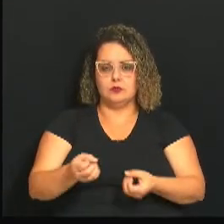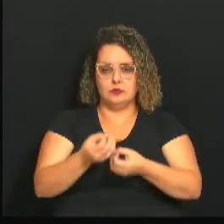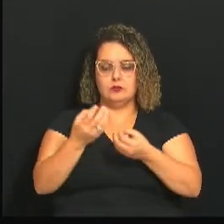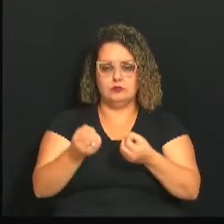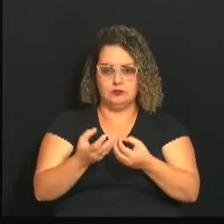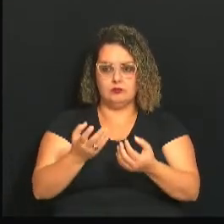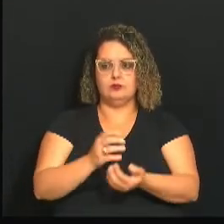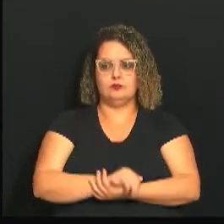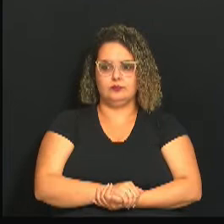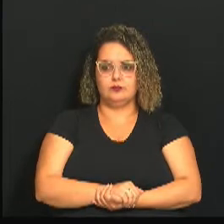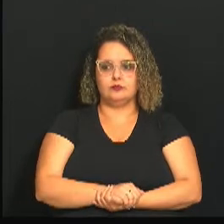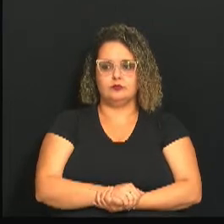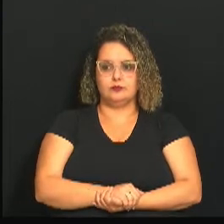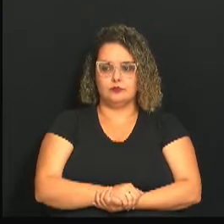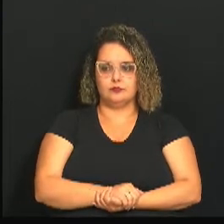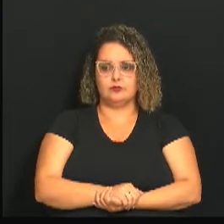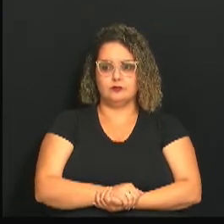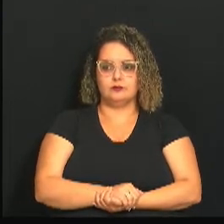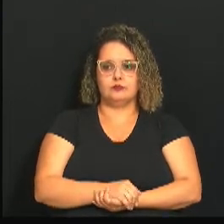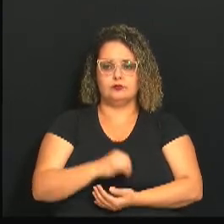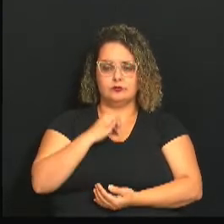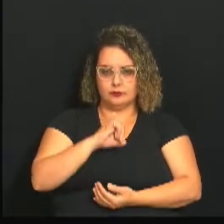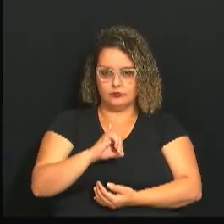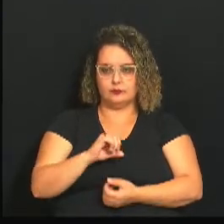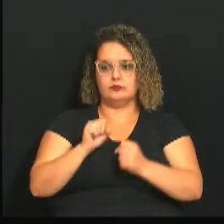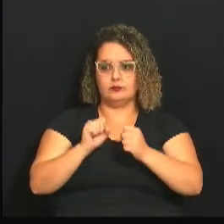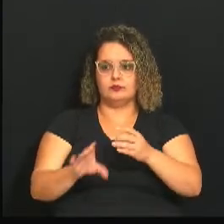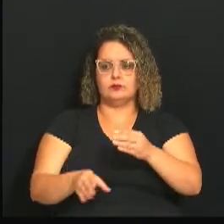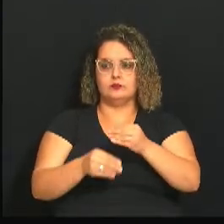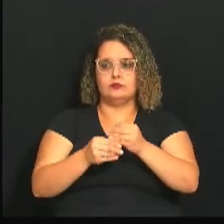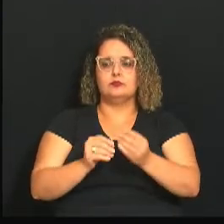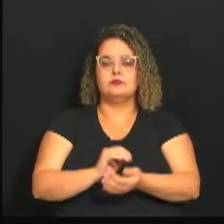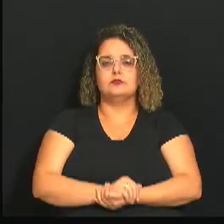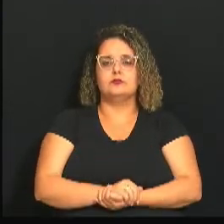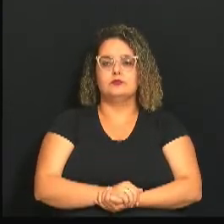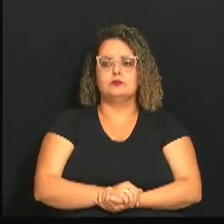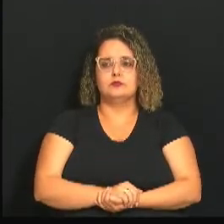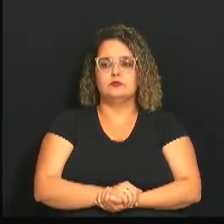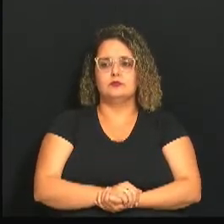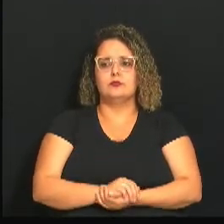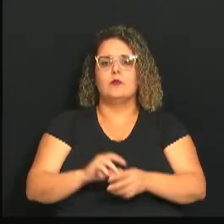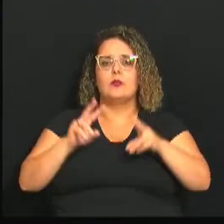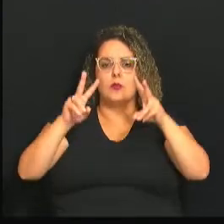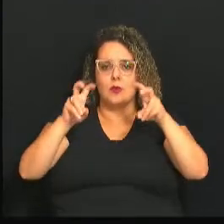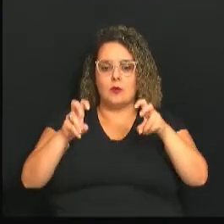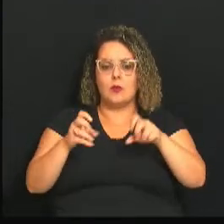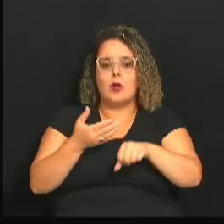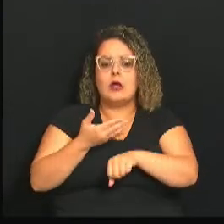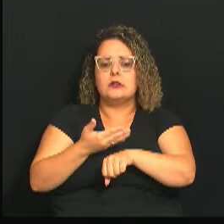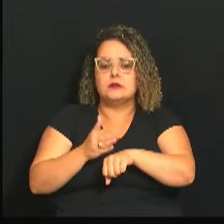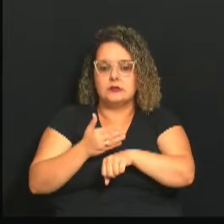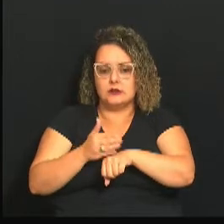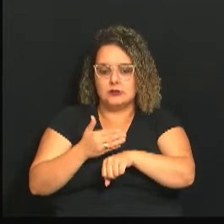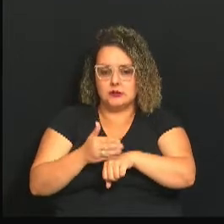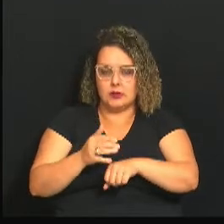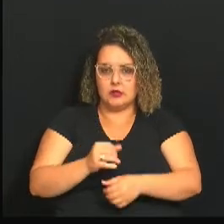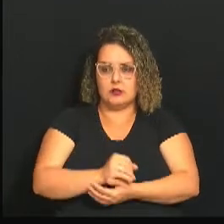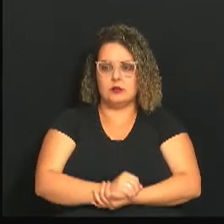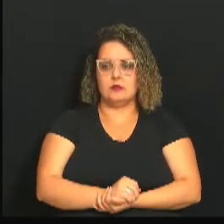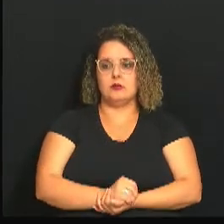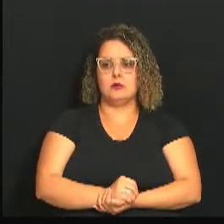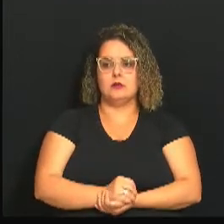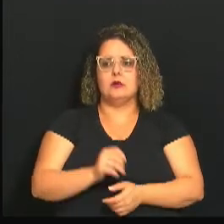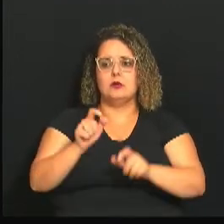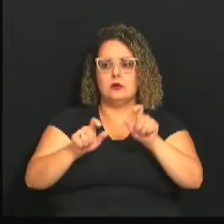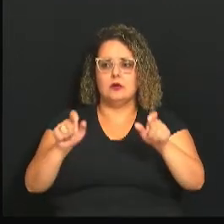por gentileza, se você pudesse complementar. Uma delas é esse possível treinamento que você mencionou à população,